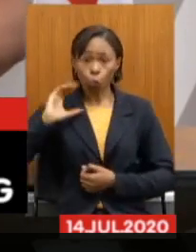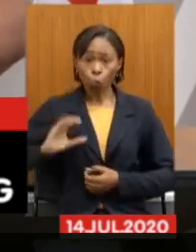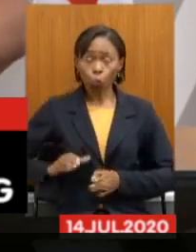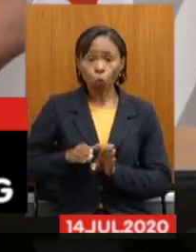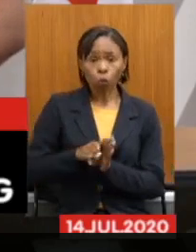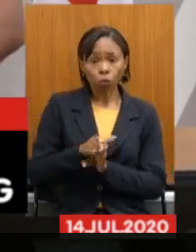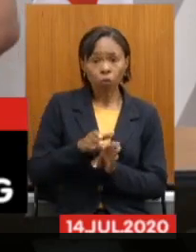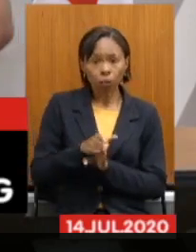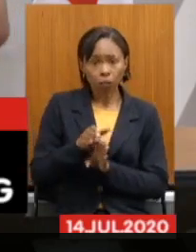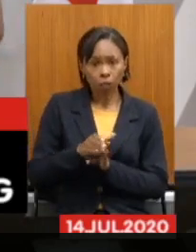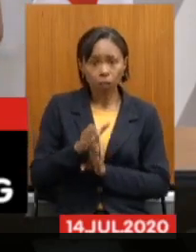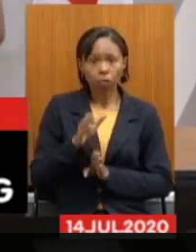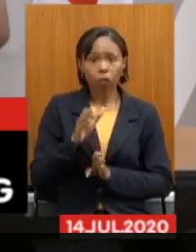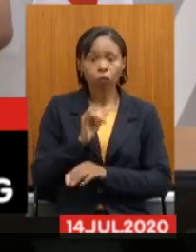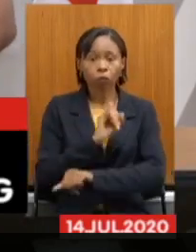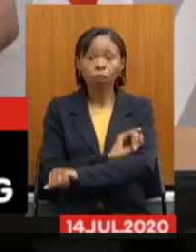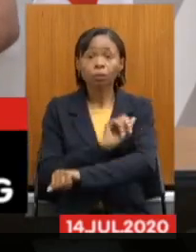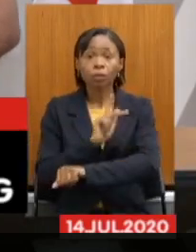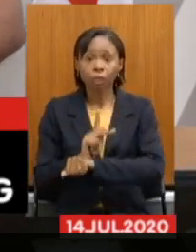O FUNPENG,